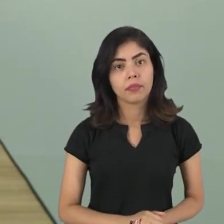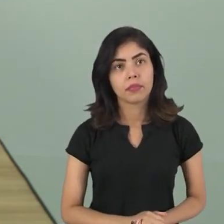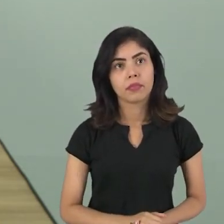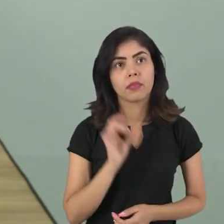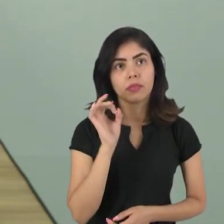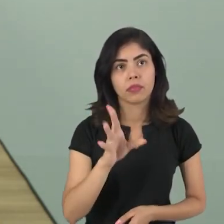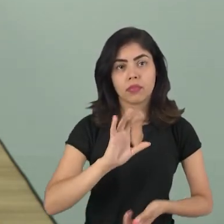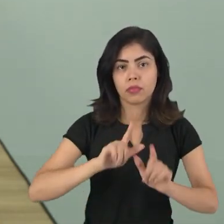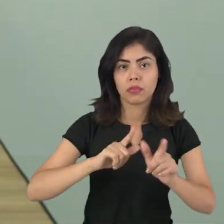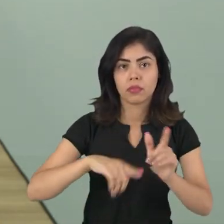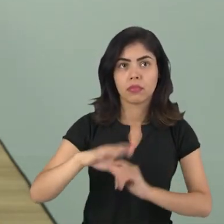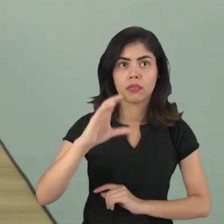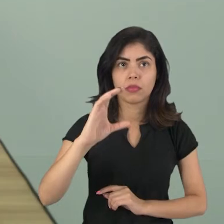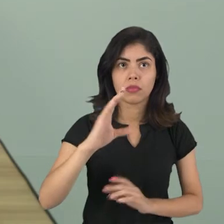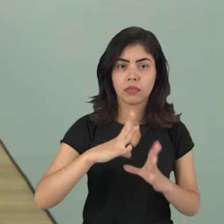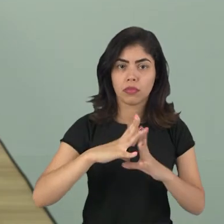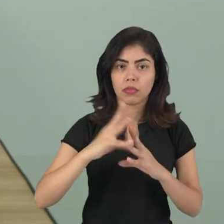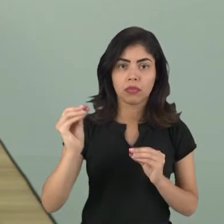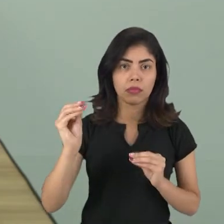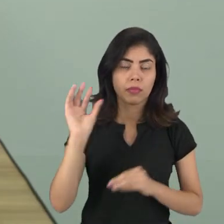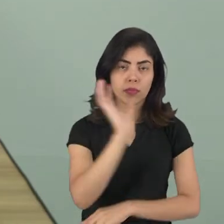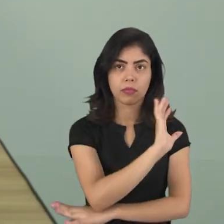isso, né? Então, eu posso